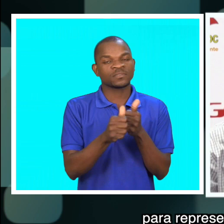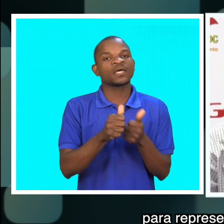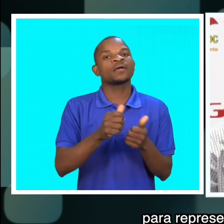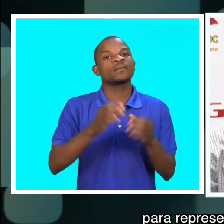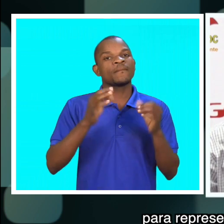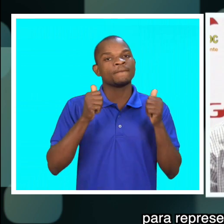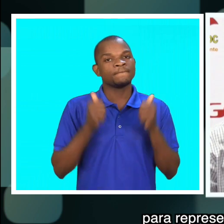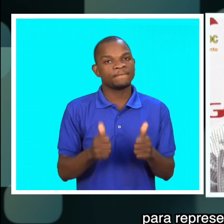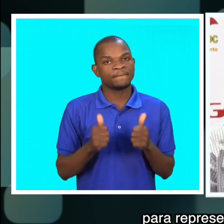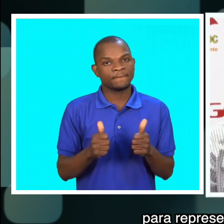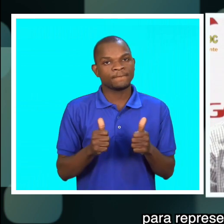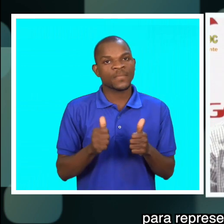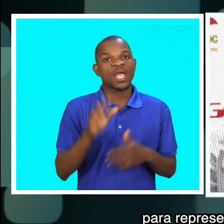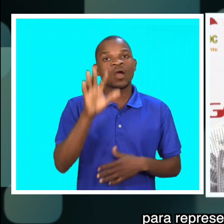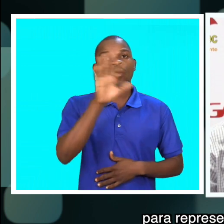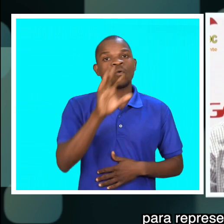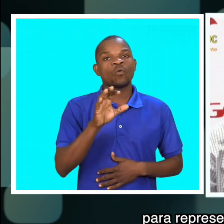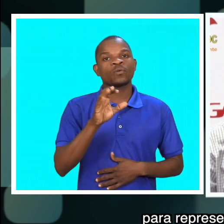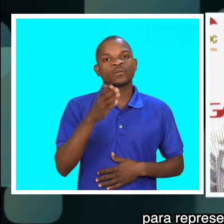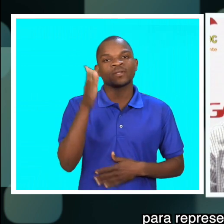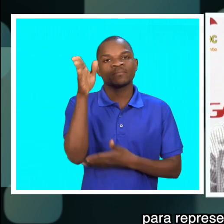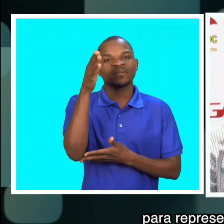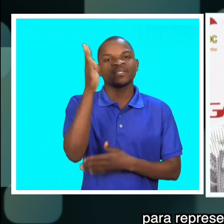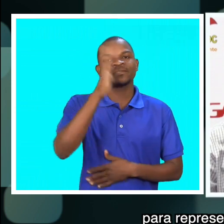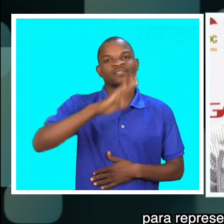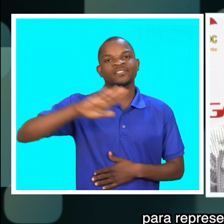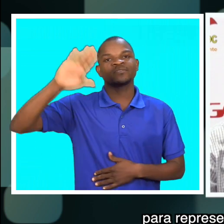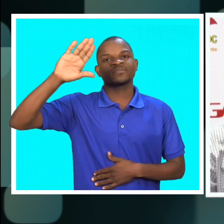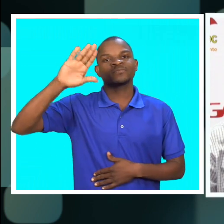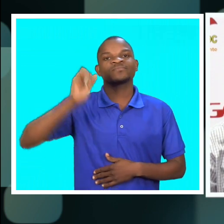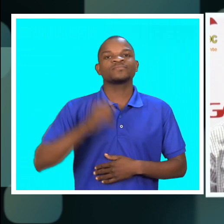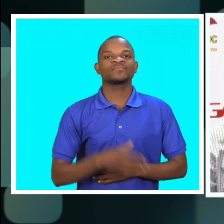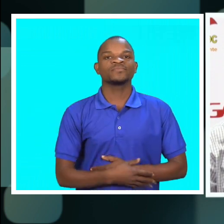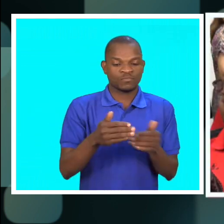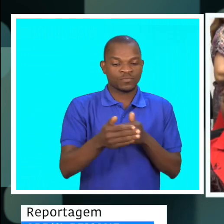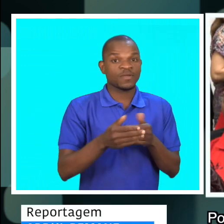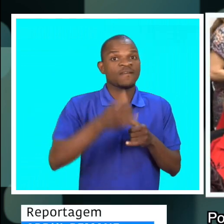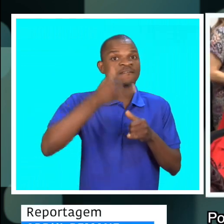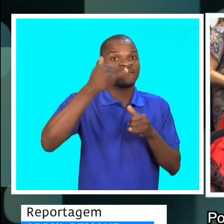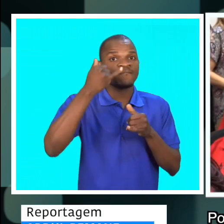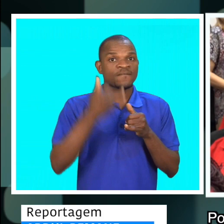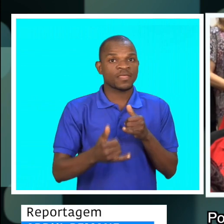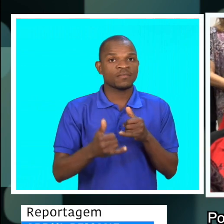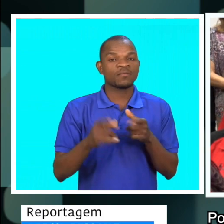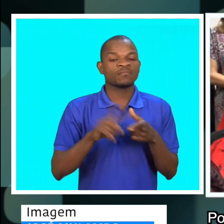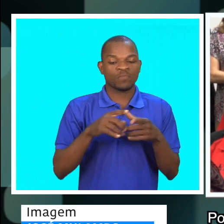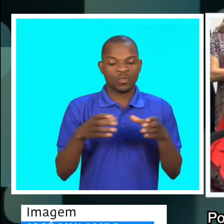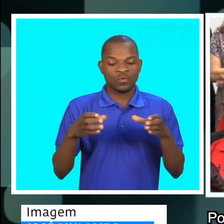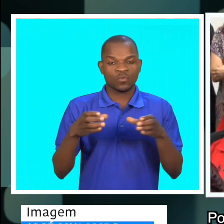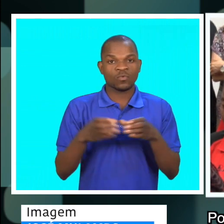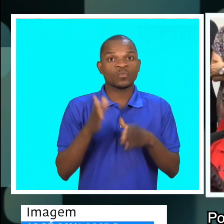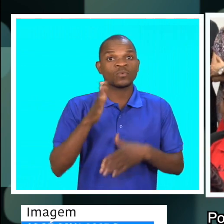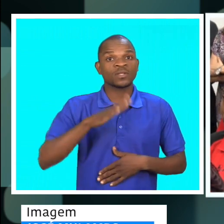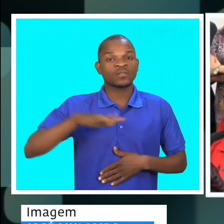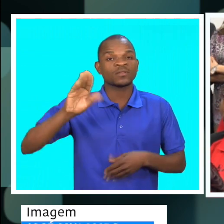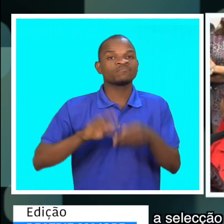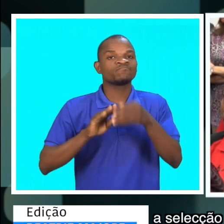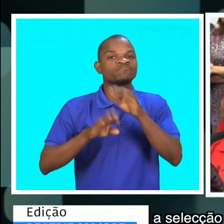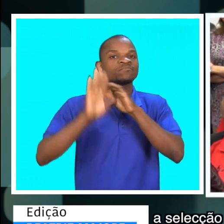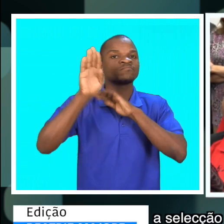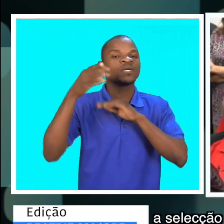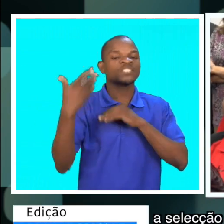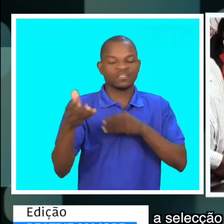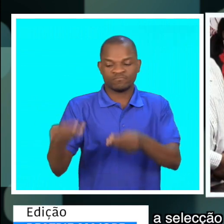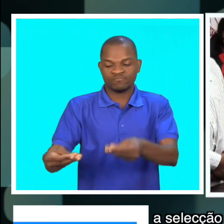Esteve ao nosso alcance para apresentarmos com dignamente as coisas da bandeira nacional. Por ter chegado às meias finais,